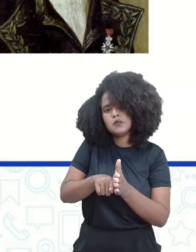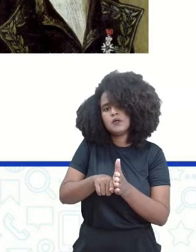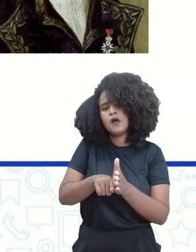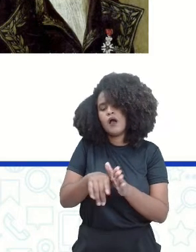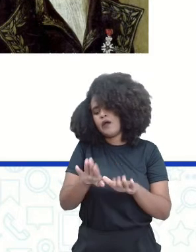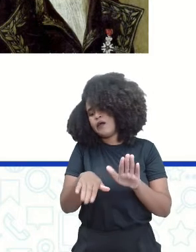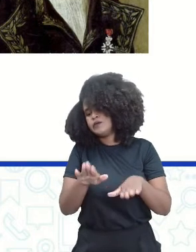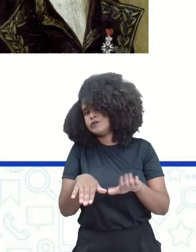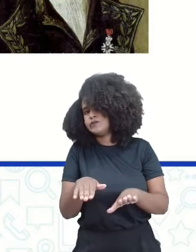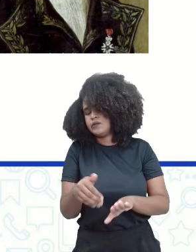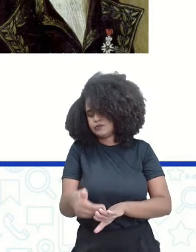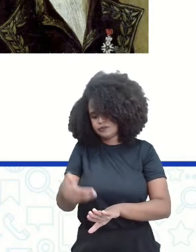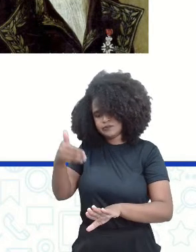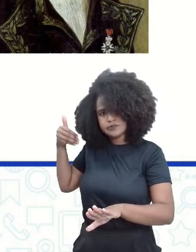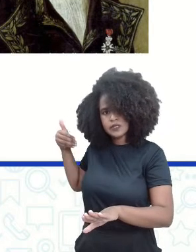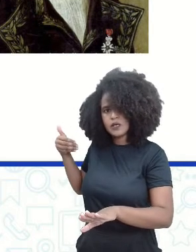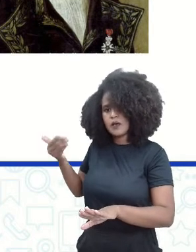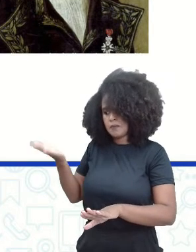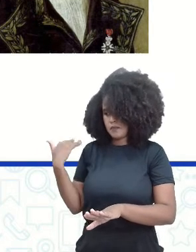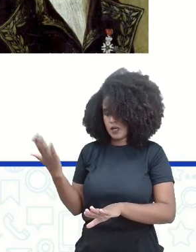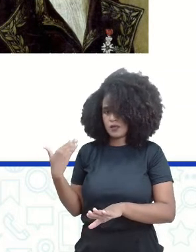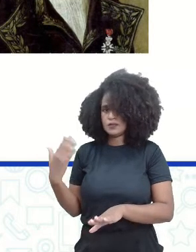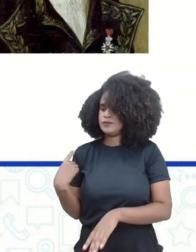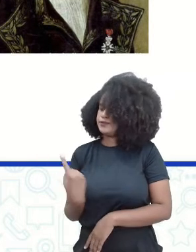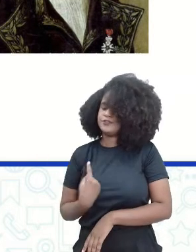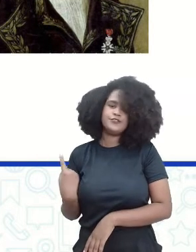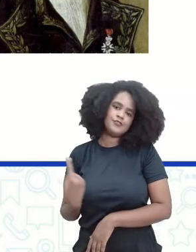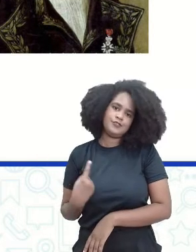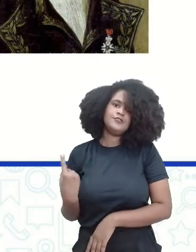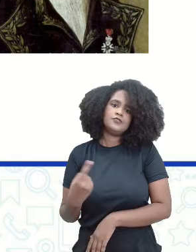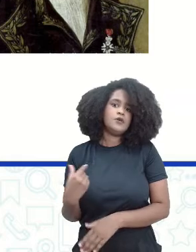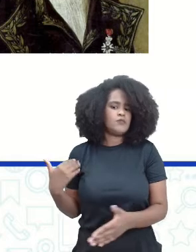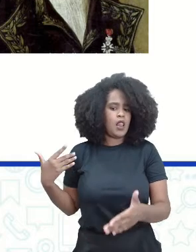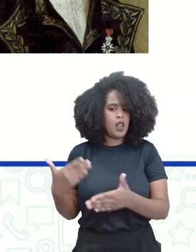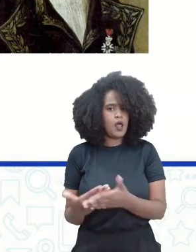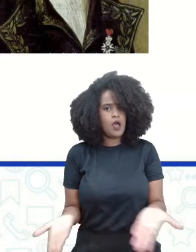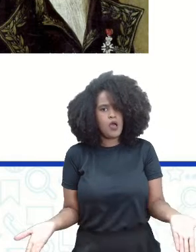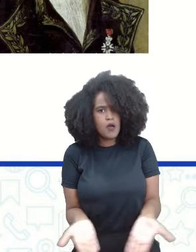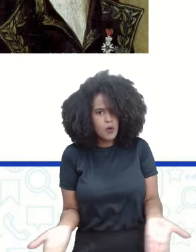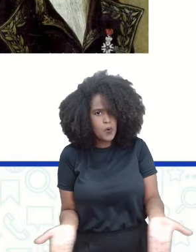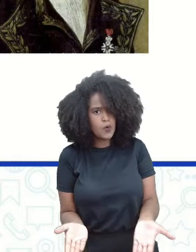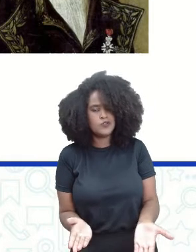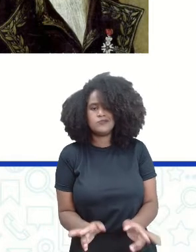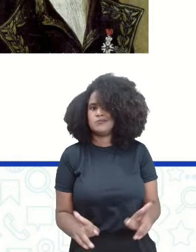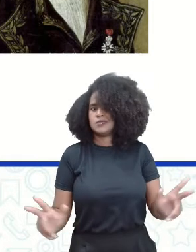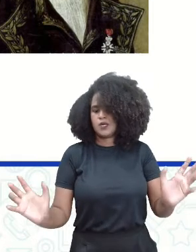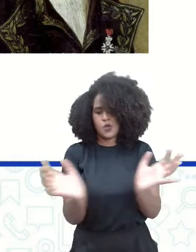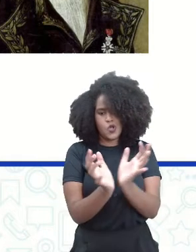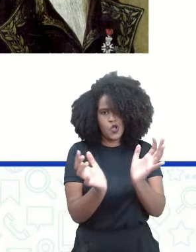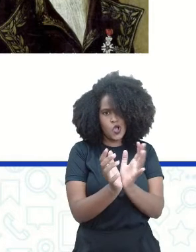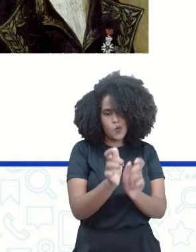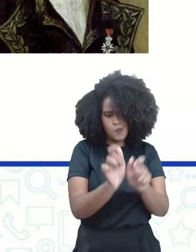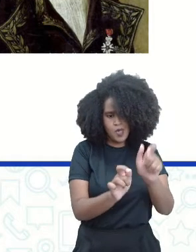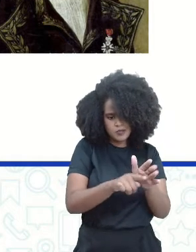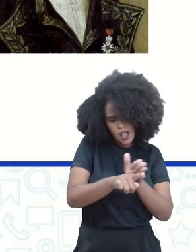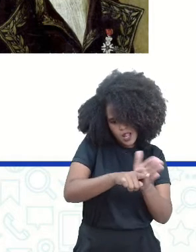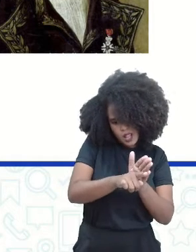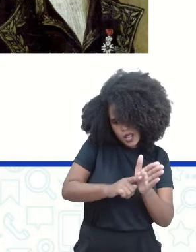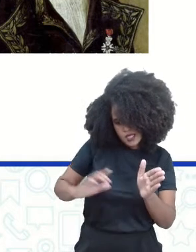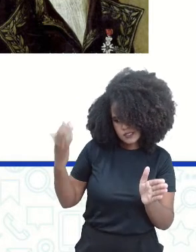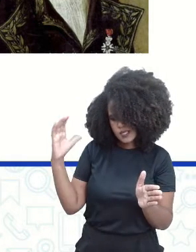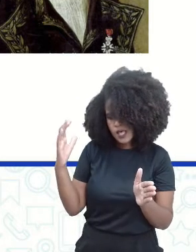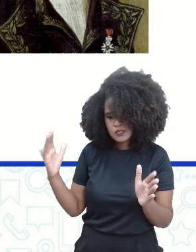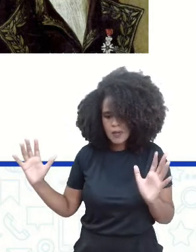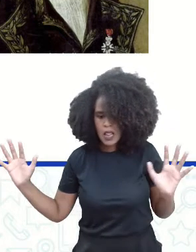alguns momentos lá atrás, lá no passado, eles estavam sozinhos. E hoje não. Hoje um grupo de cientistas se reúne, discute, trocam